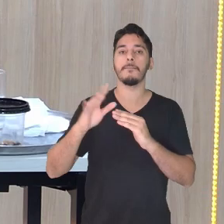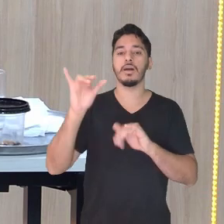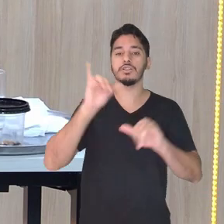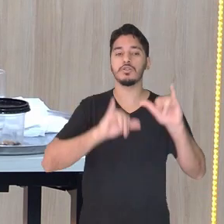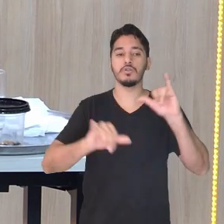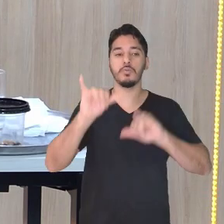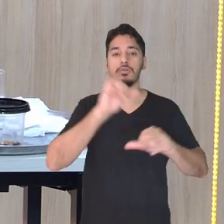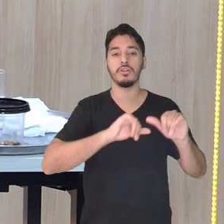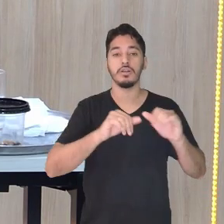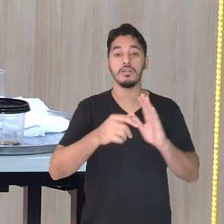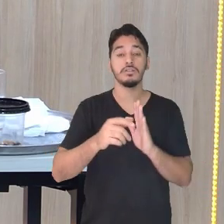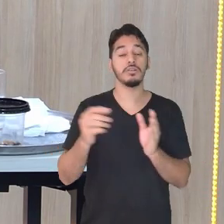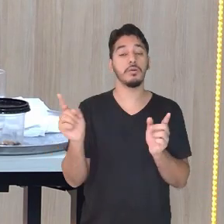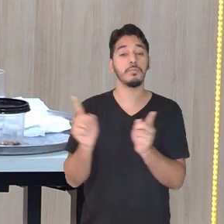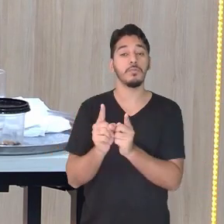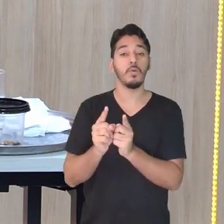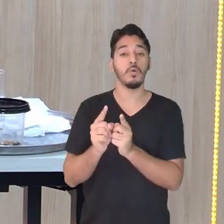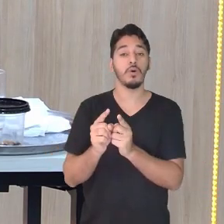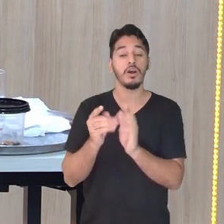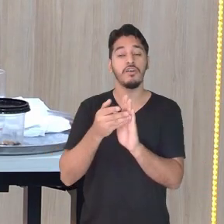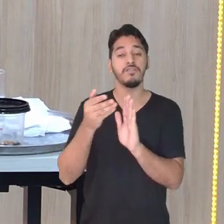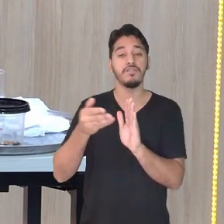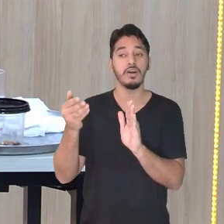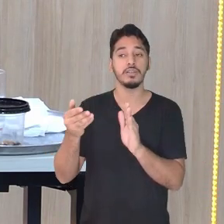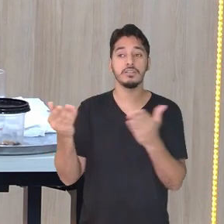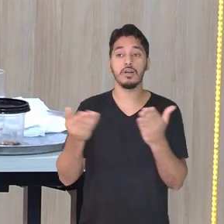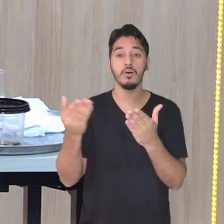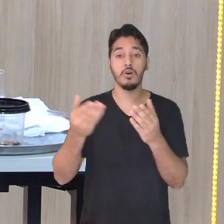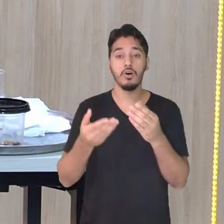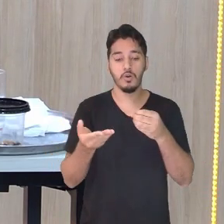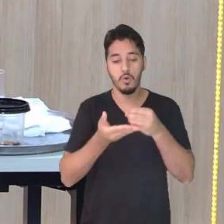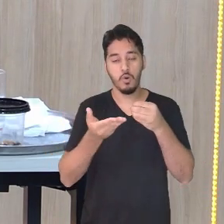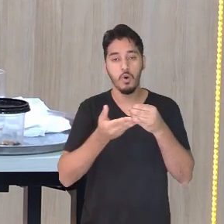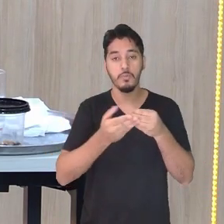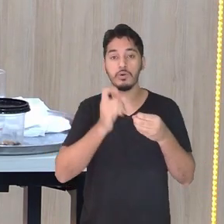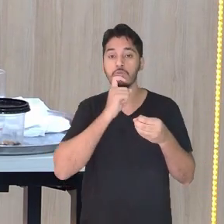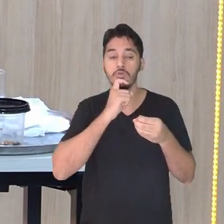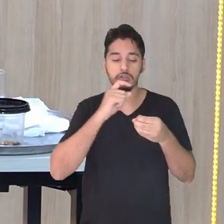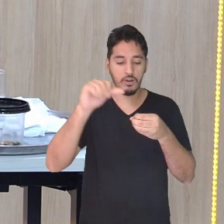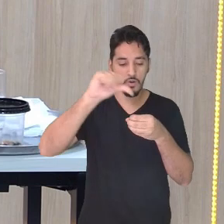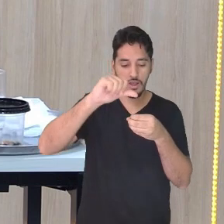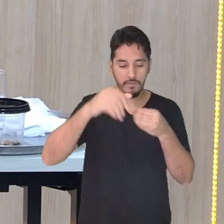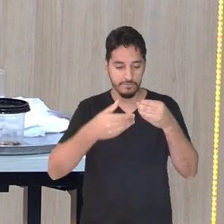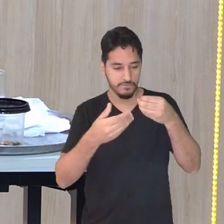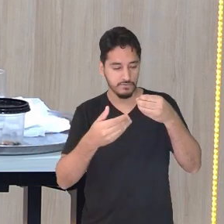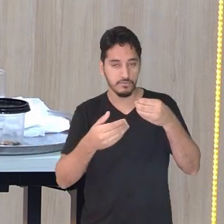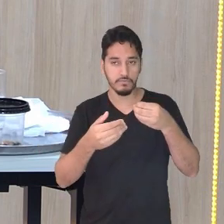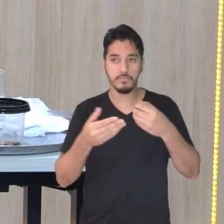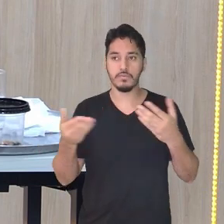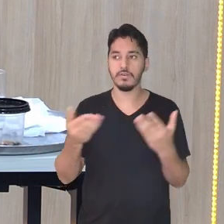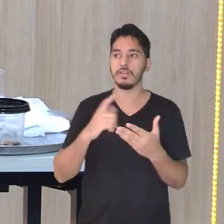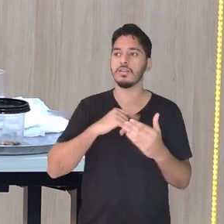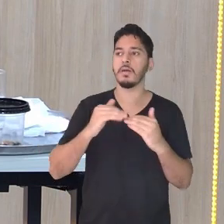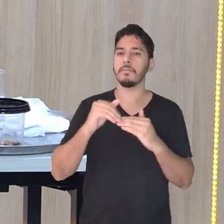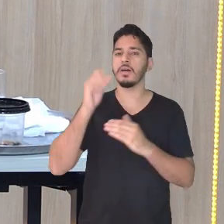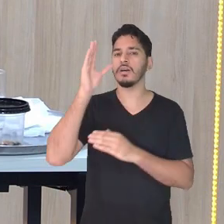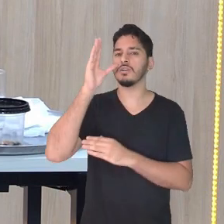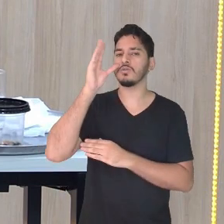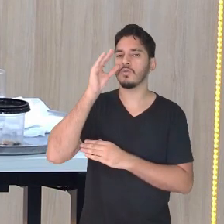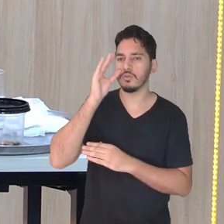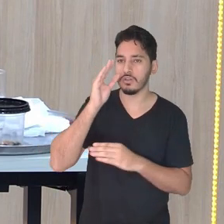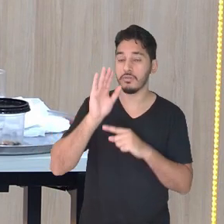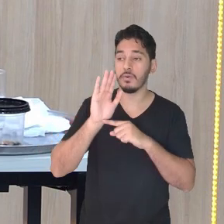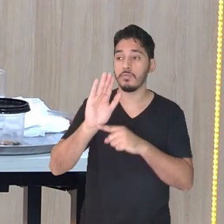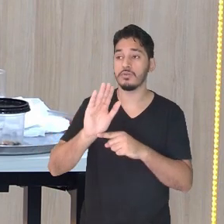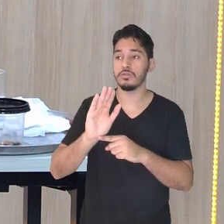Agora eu estou ao contrário. O copo com gelo vai mostrar aí. E aí, pessoal, a gente tem mais curiosidade para